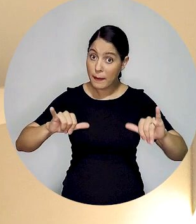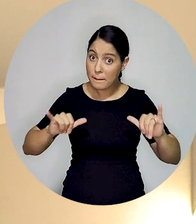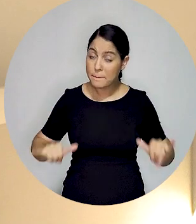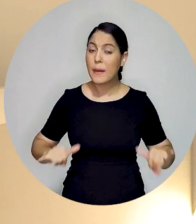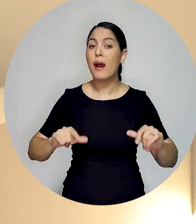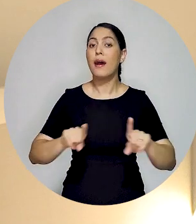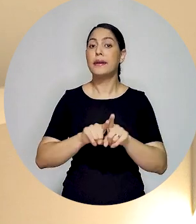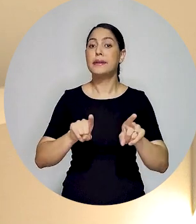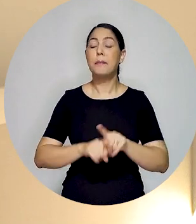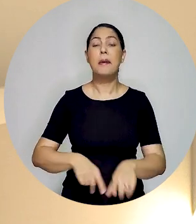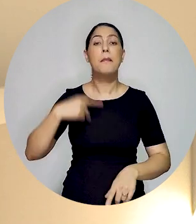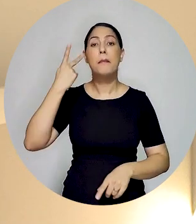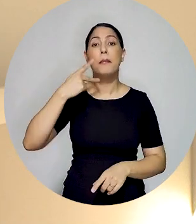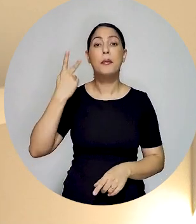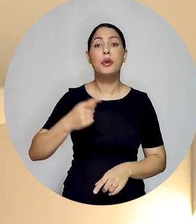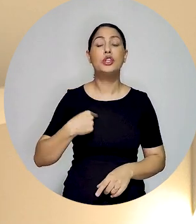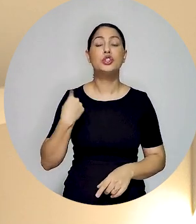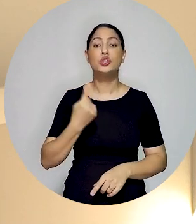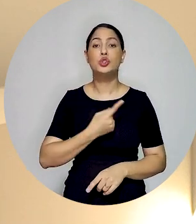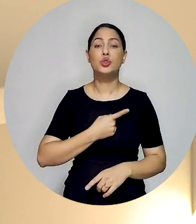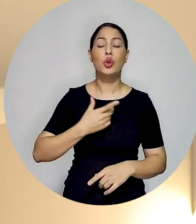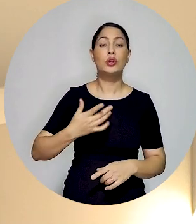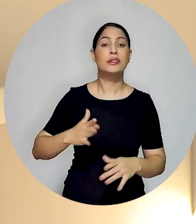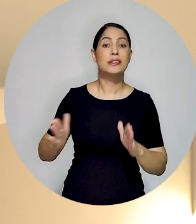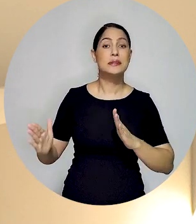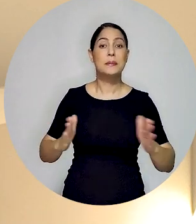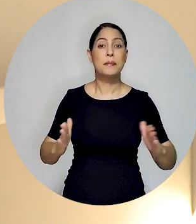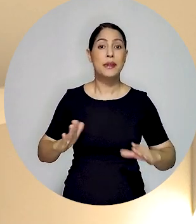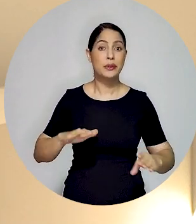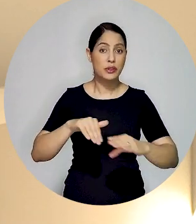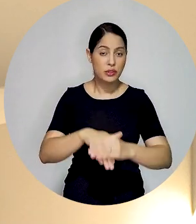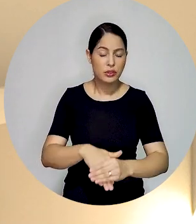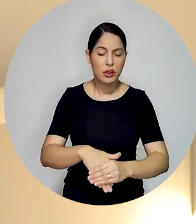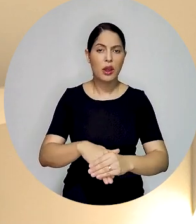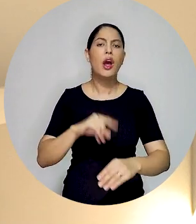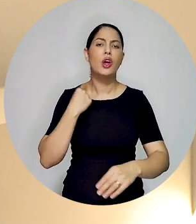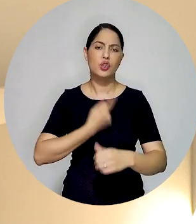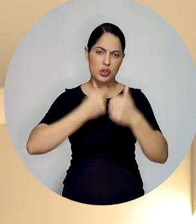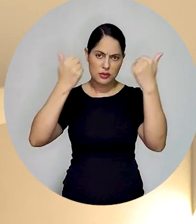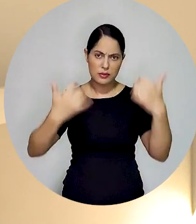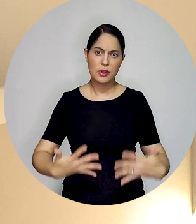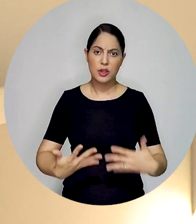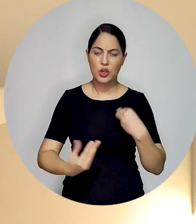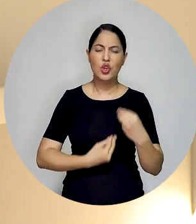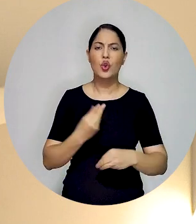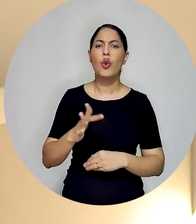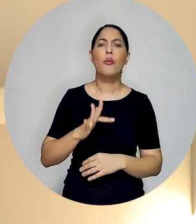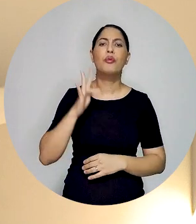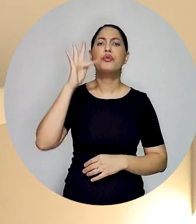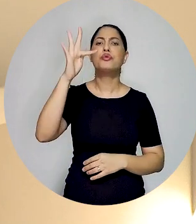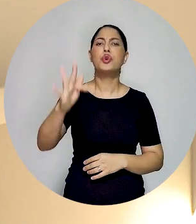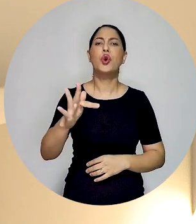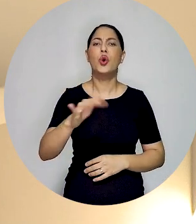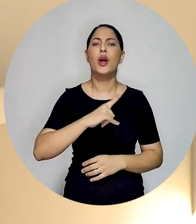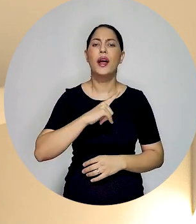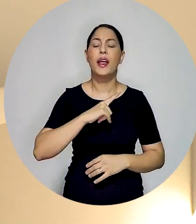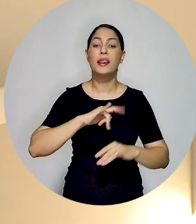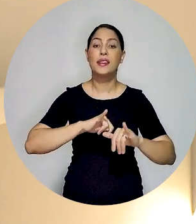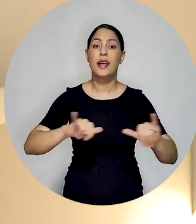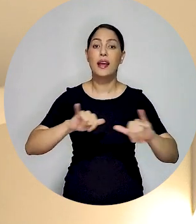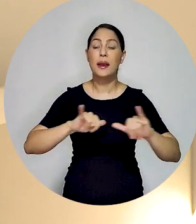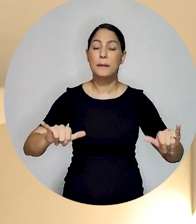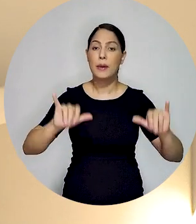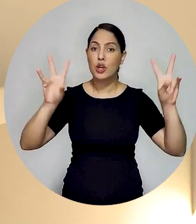doméstica. Tratamos das nossas campanhas, especialmente a política, porque saímos de um ambiente eleitoral, e falamos do nosso